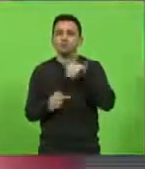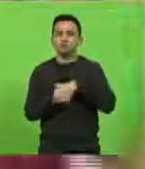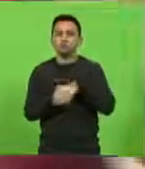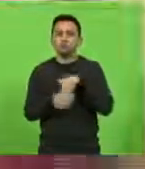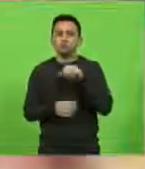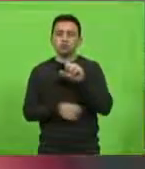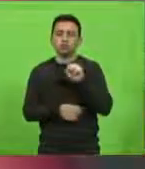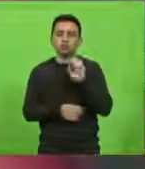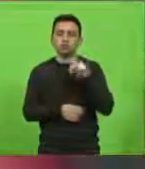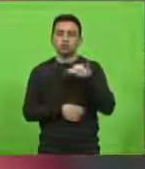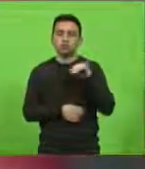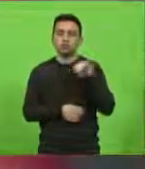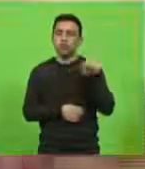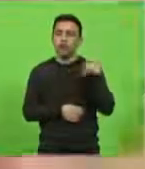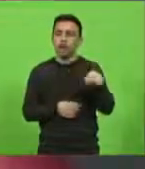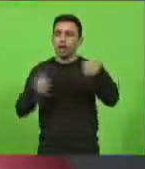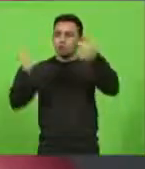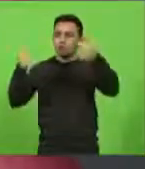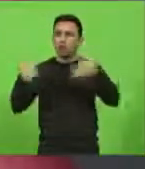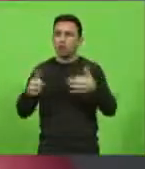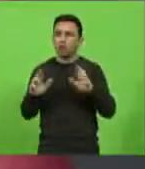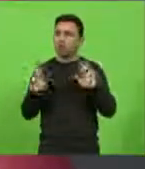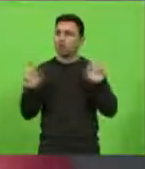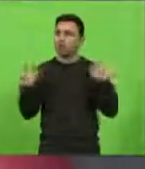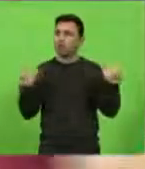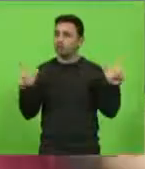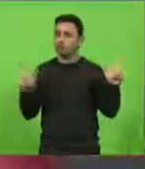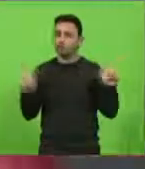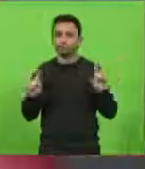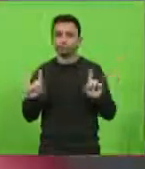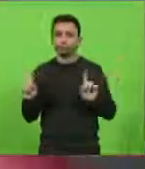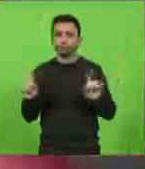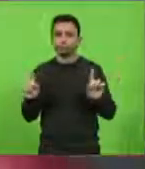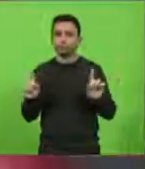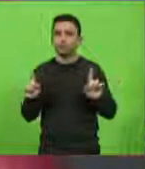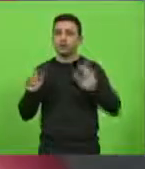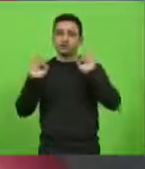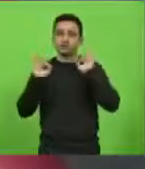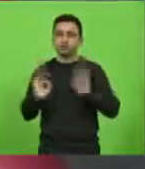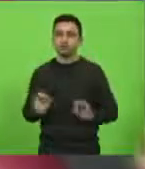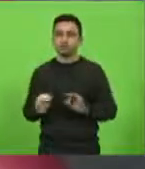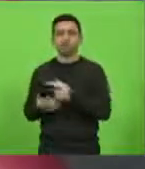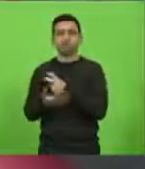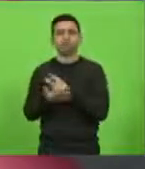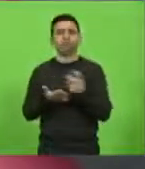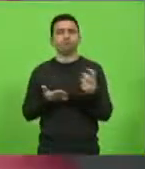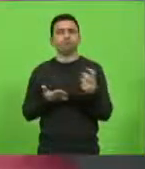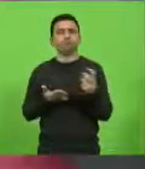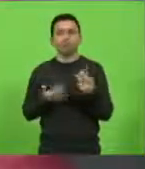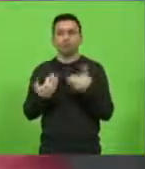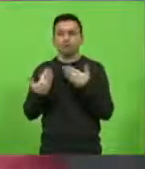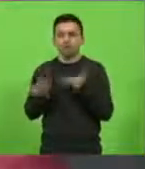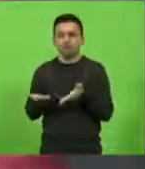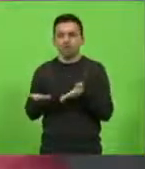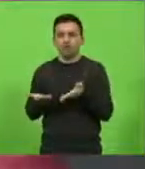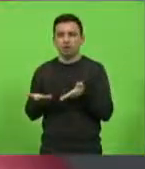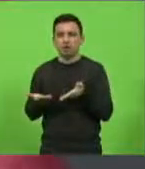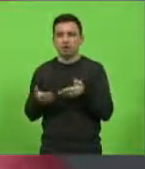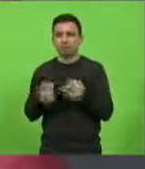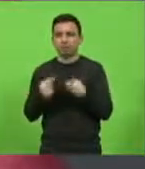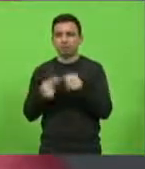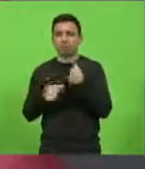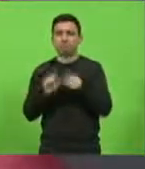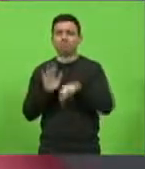Sônia Schmidt que muito bem explanou a diferença entre os dois é certo que o impeachment não é um processo criminal